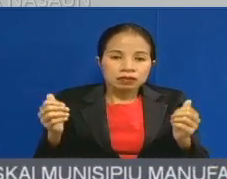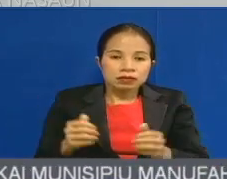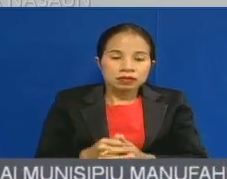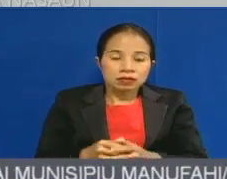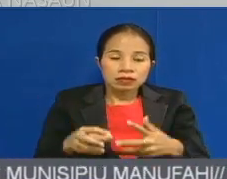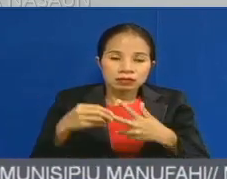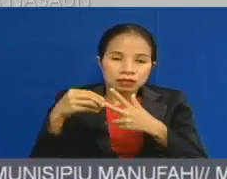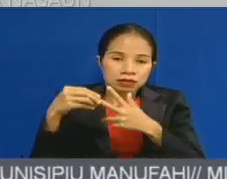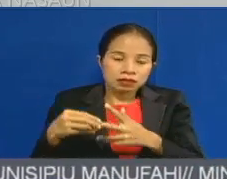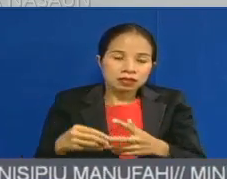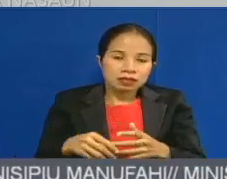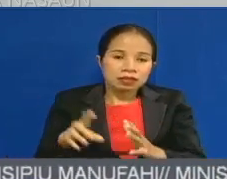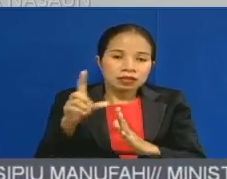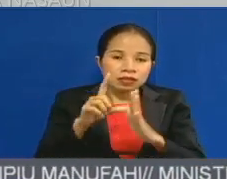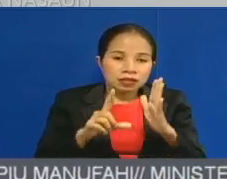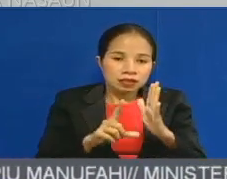de lio enquadramento legal.